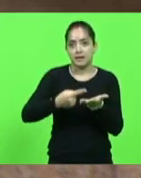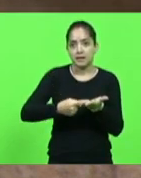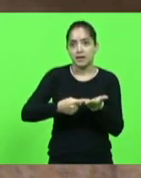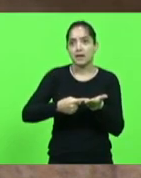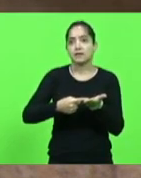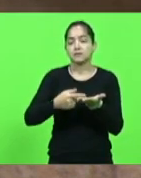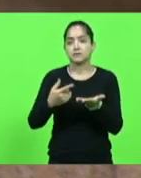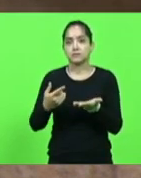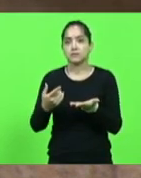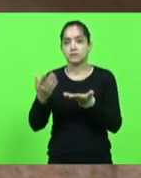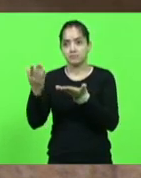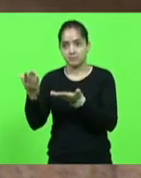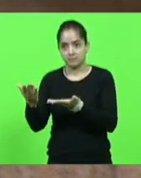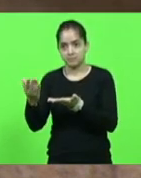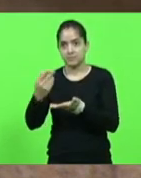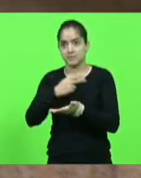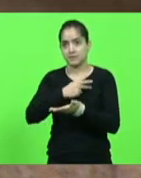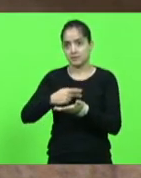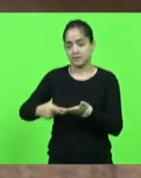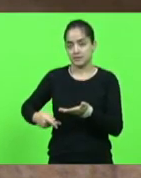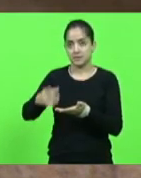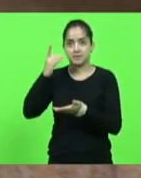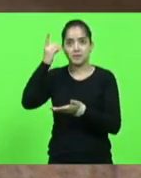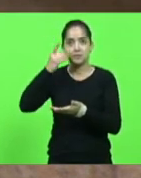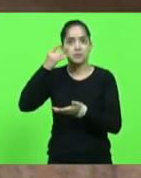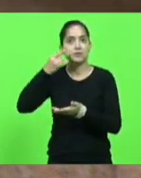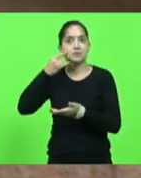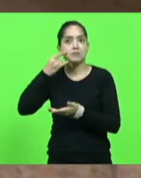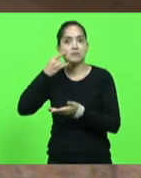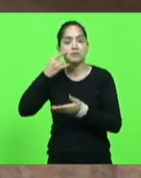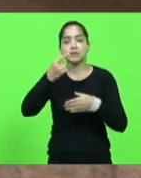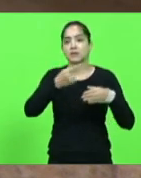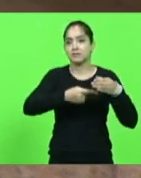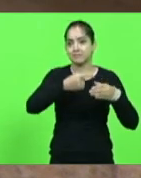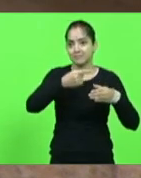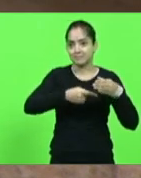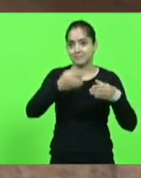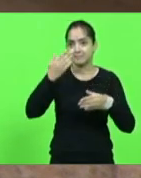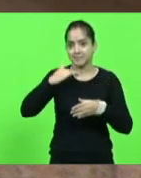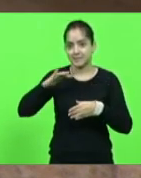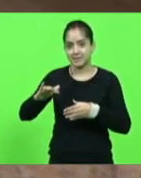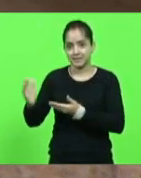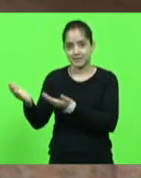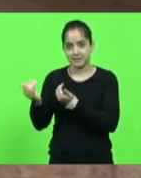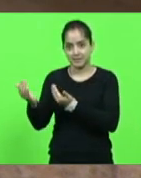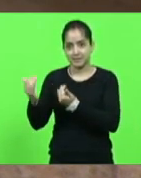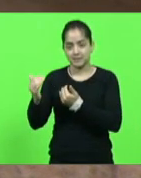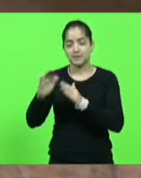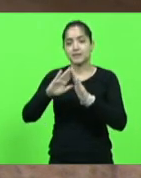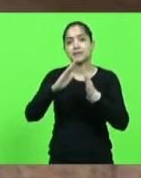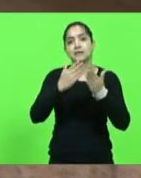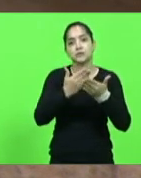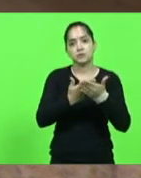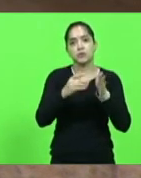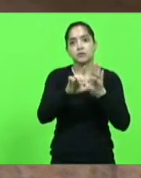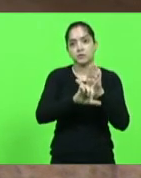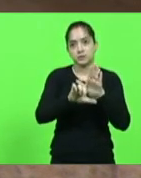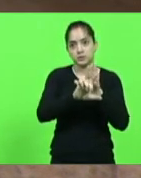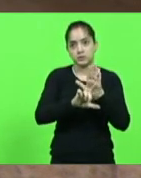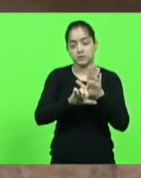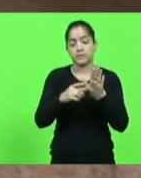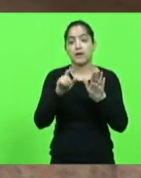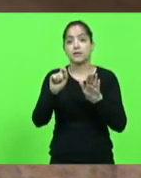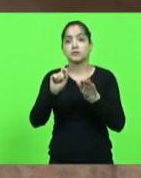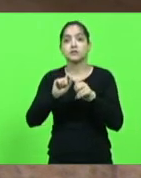presidido pelo deputado Mauro, e também a Comissão de Direitos da Criança e do Adolescente da Escola do Legislativo. Nós estaremos fazendo